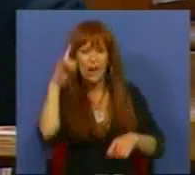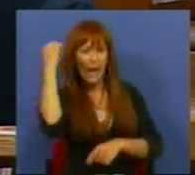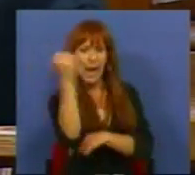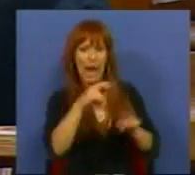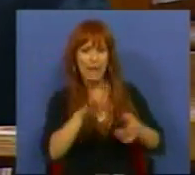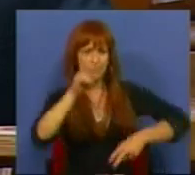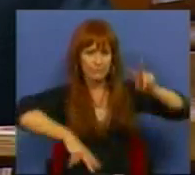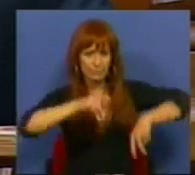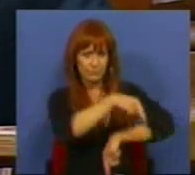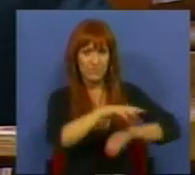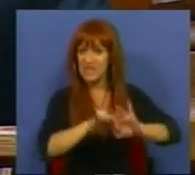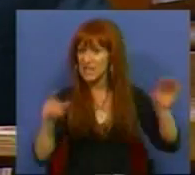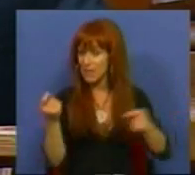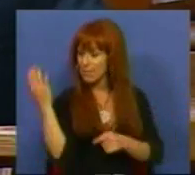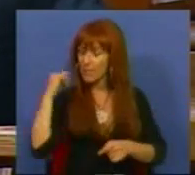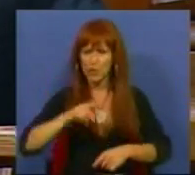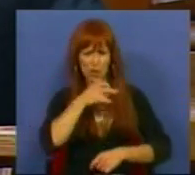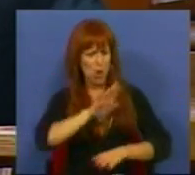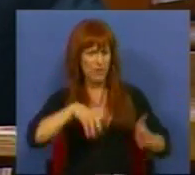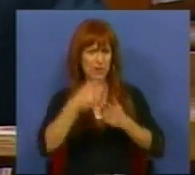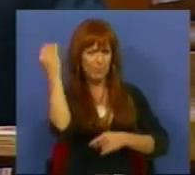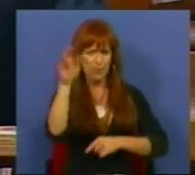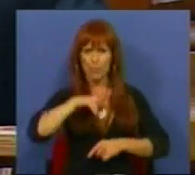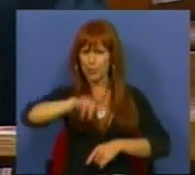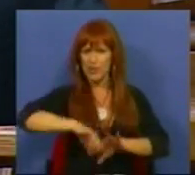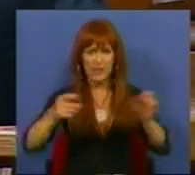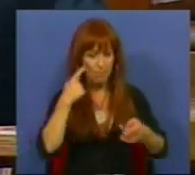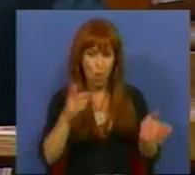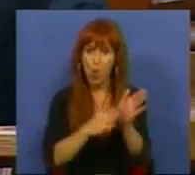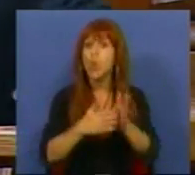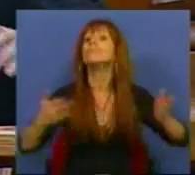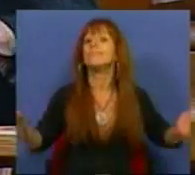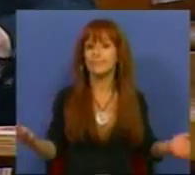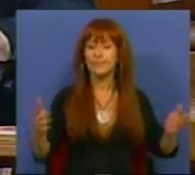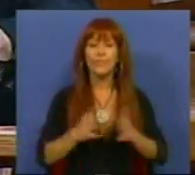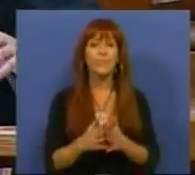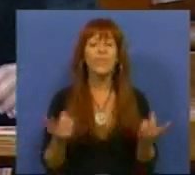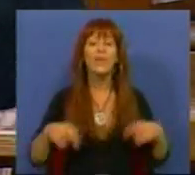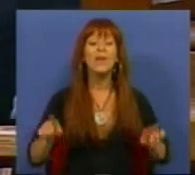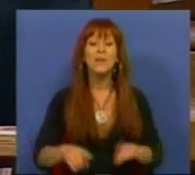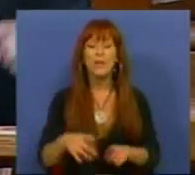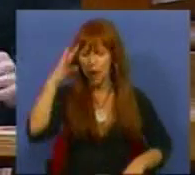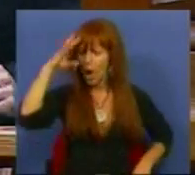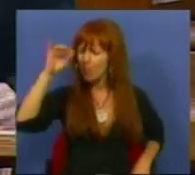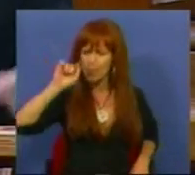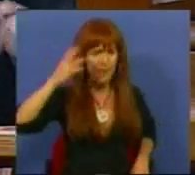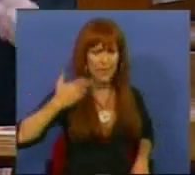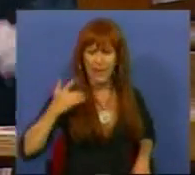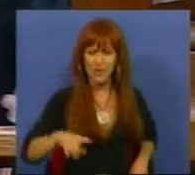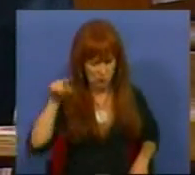criminalidade financeira, como os recentes escândalos bancários em Portugal demonstraram. Mesmo a obsessão pelo